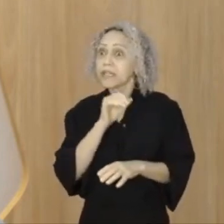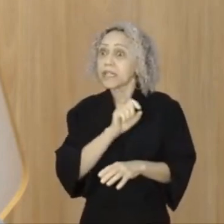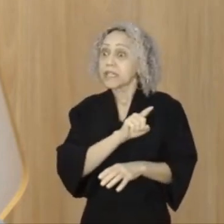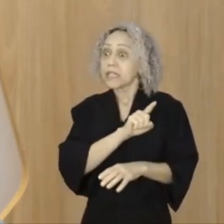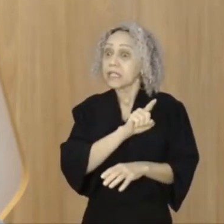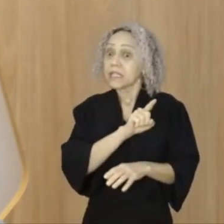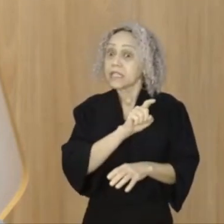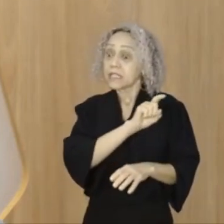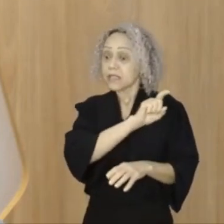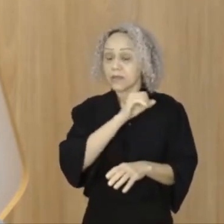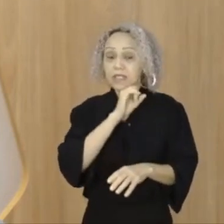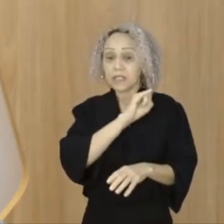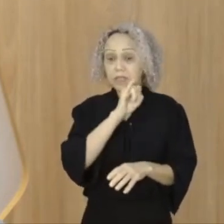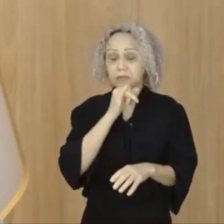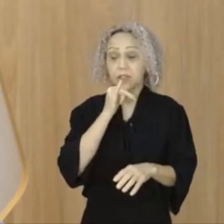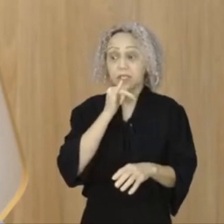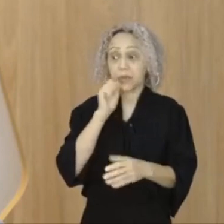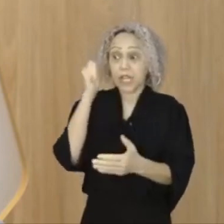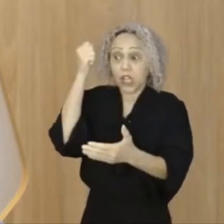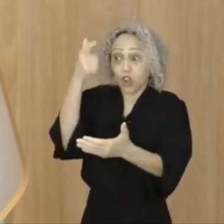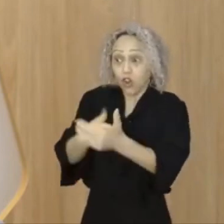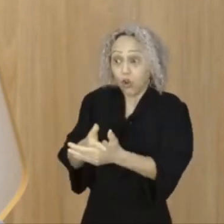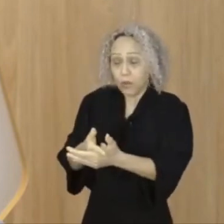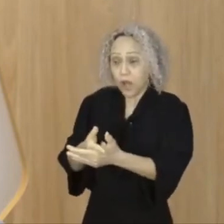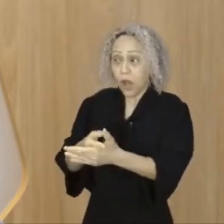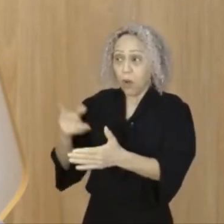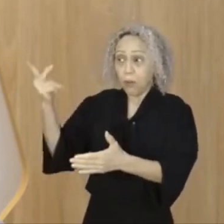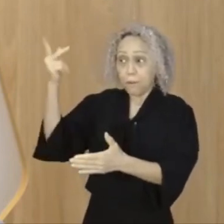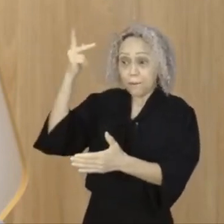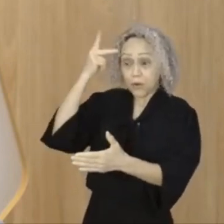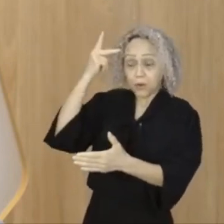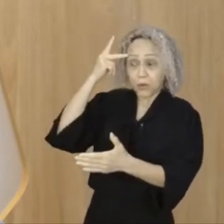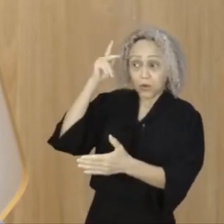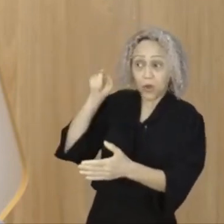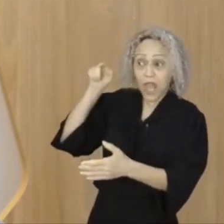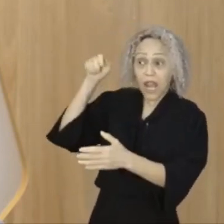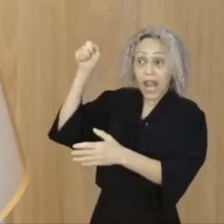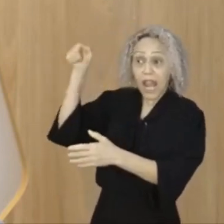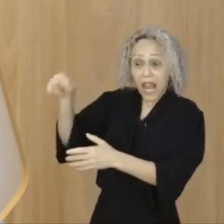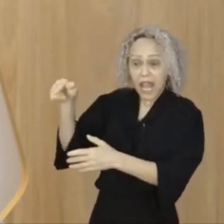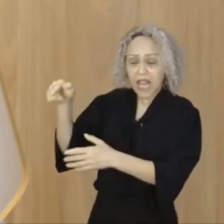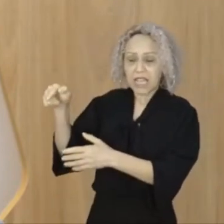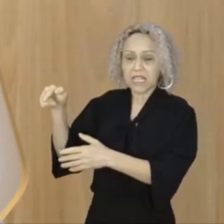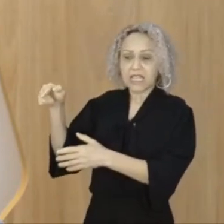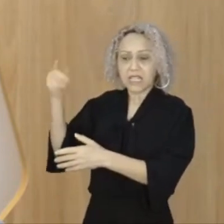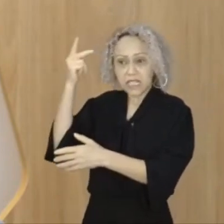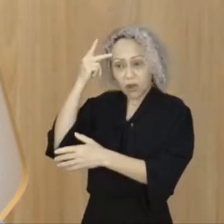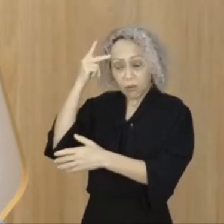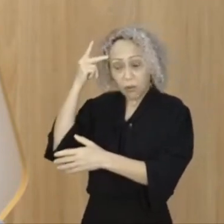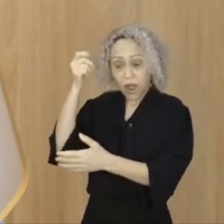para São Paulo. Exato. Então, nós vamos tirar o imposto da origem e vamos alocar o imposto no destino. Então,